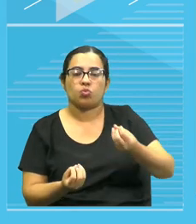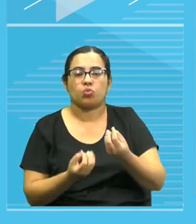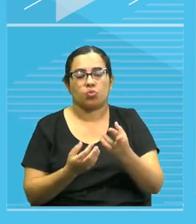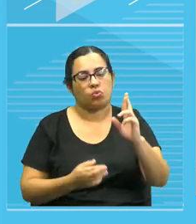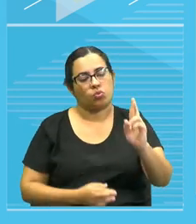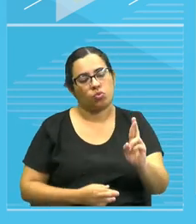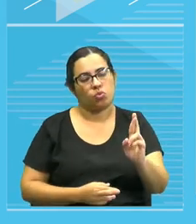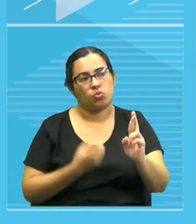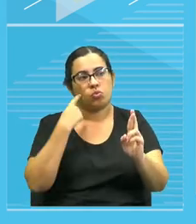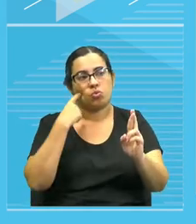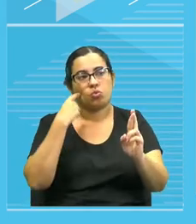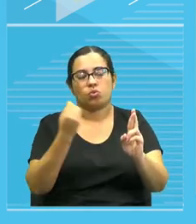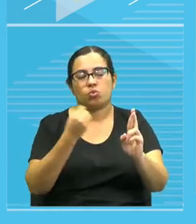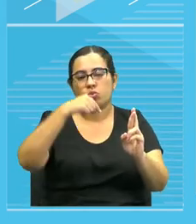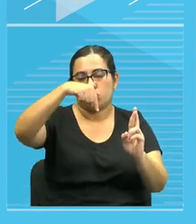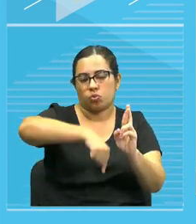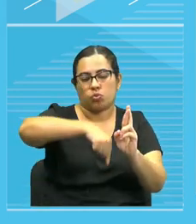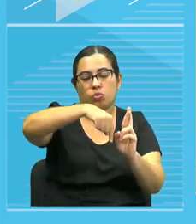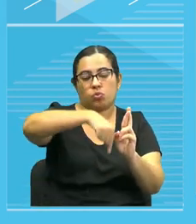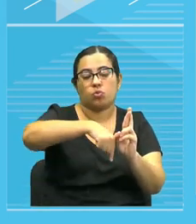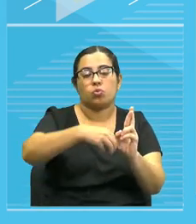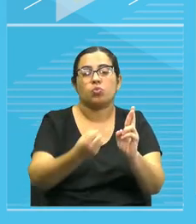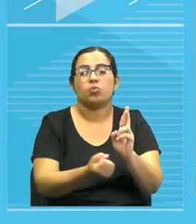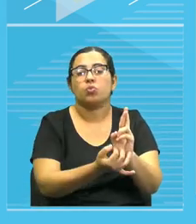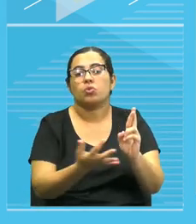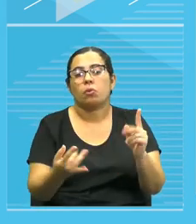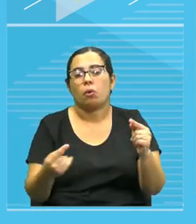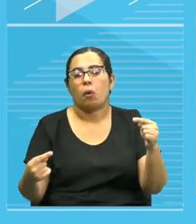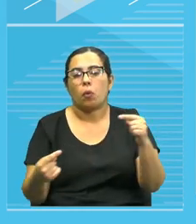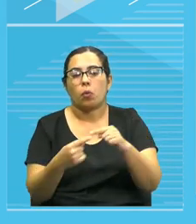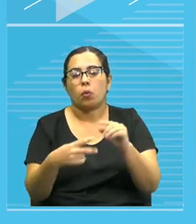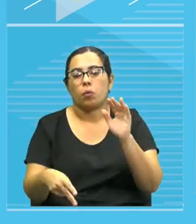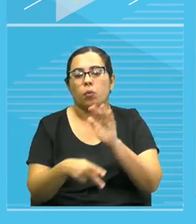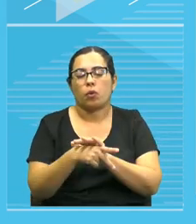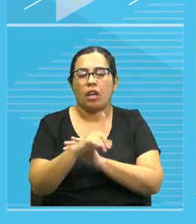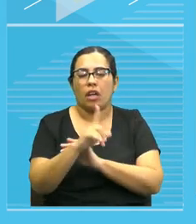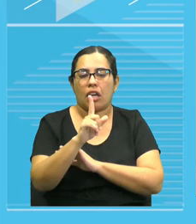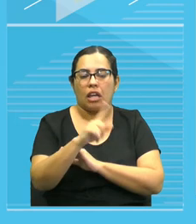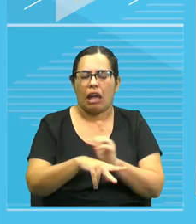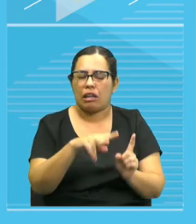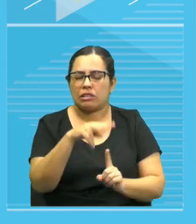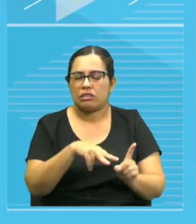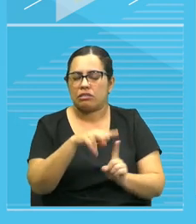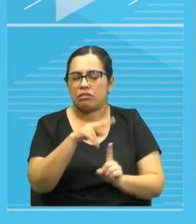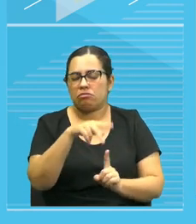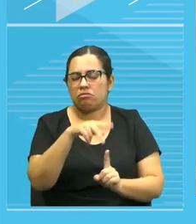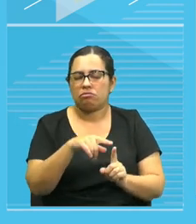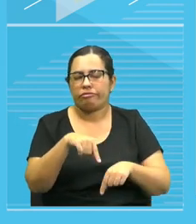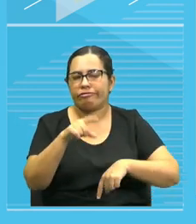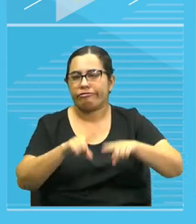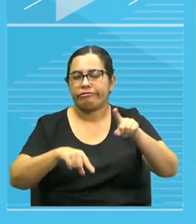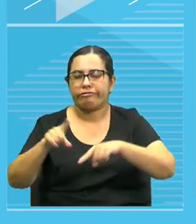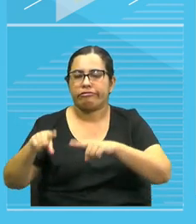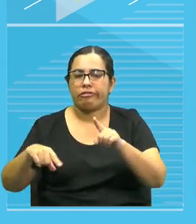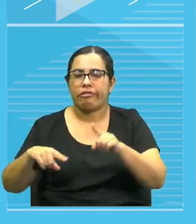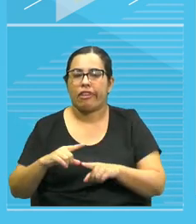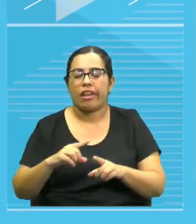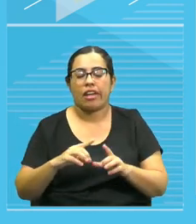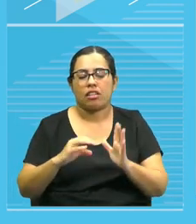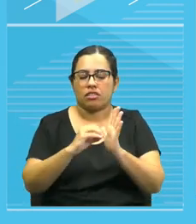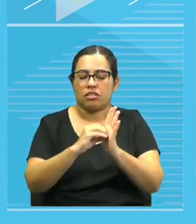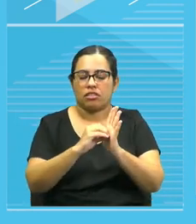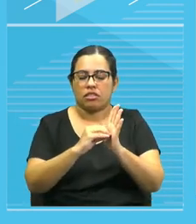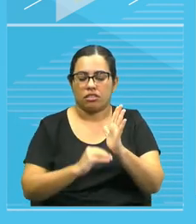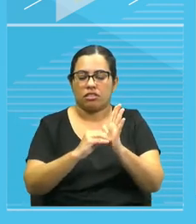7 setinha estiver apontando para baixo indica que o entalpia que a variação da entalpia é menor que zero